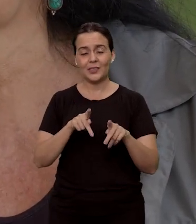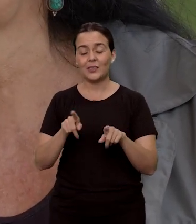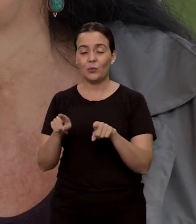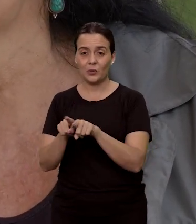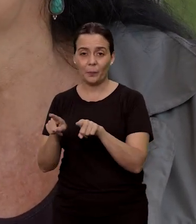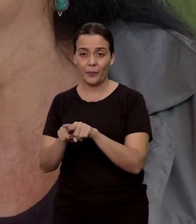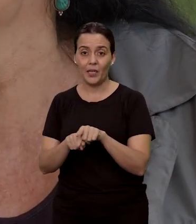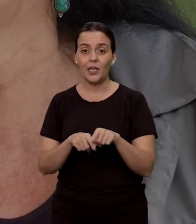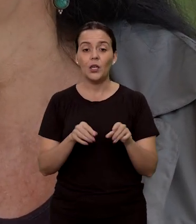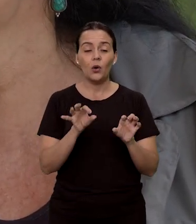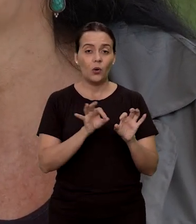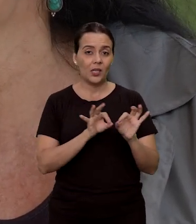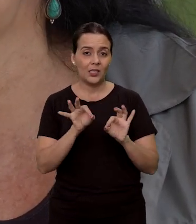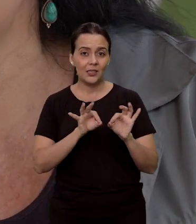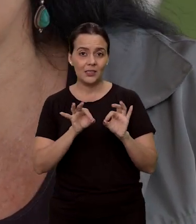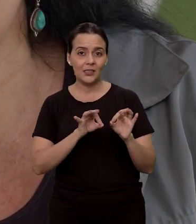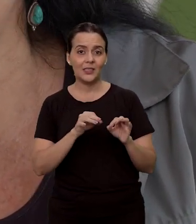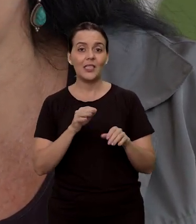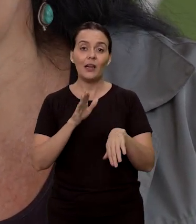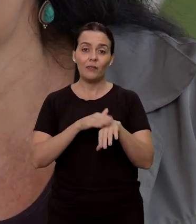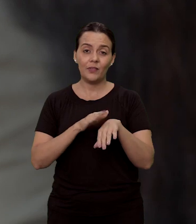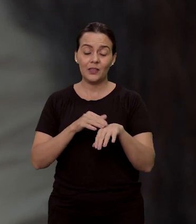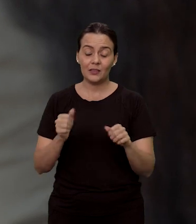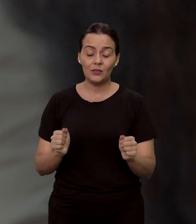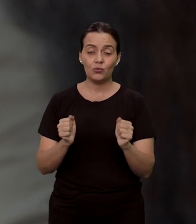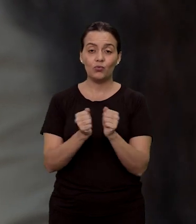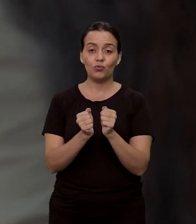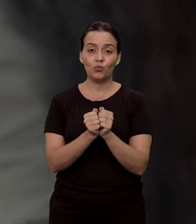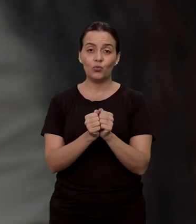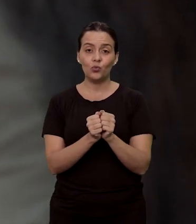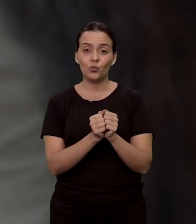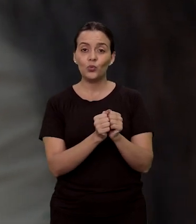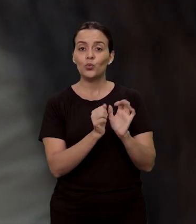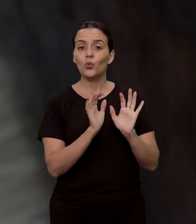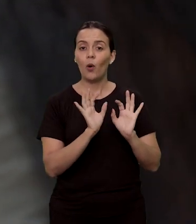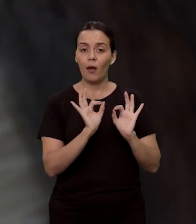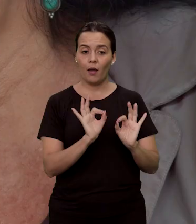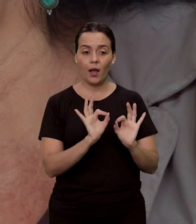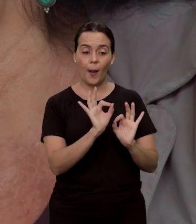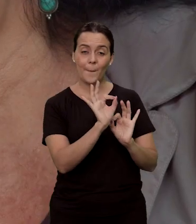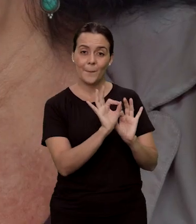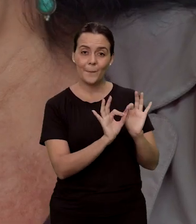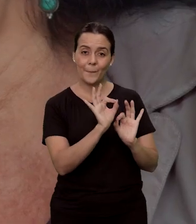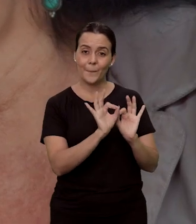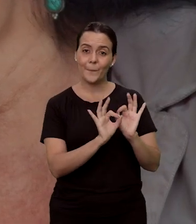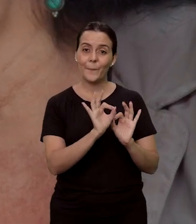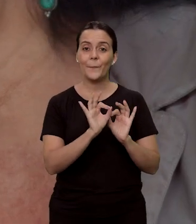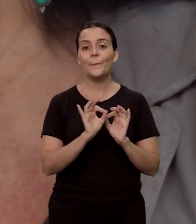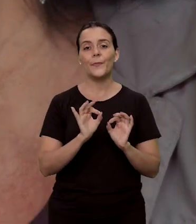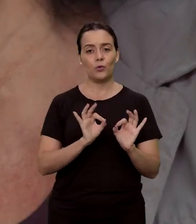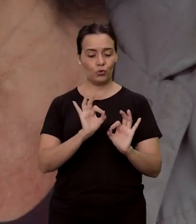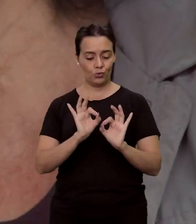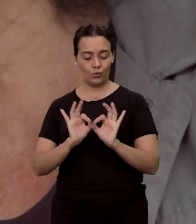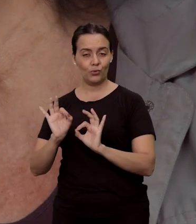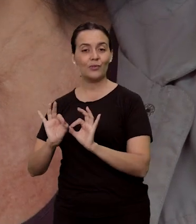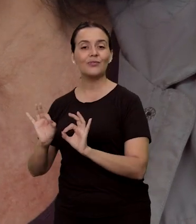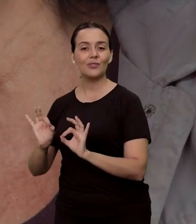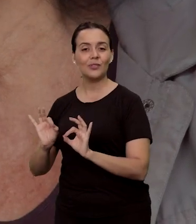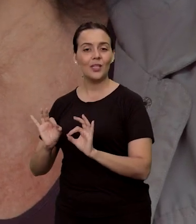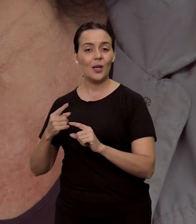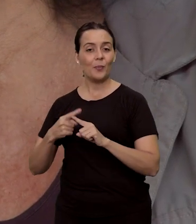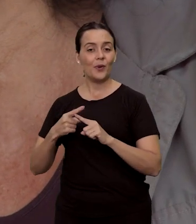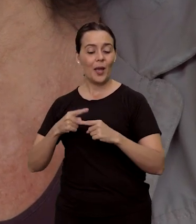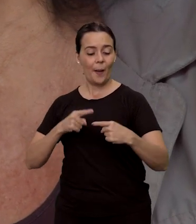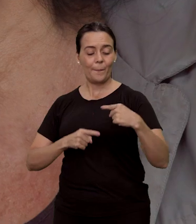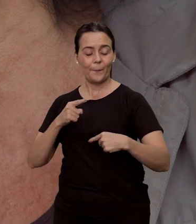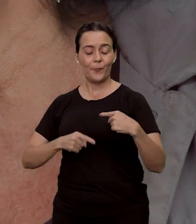pouco como que a gente pode vencer esse desafio, dar voz para essa população nossa, para que as